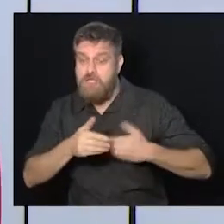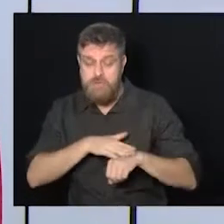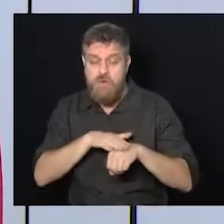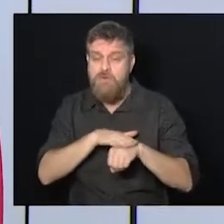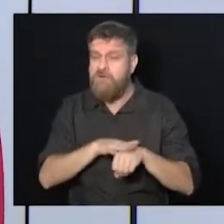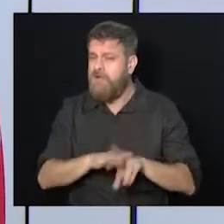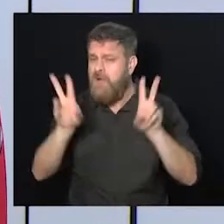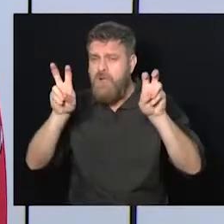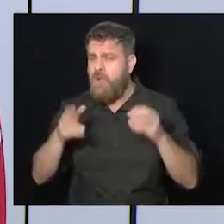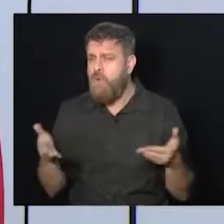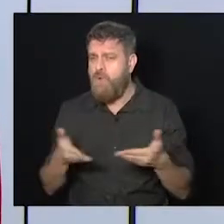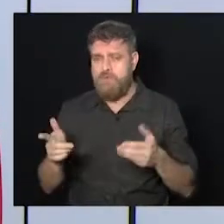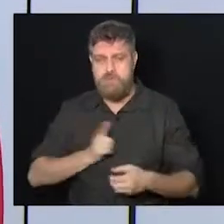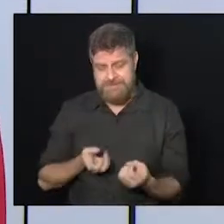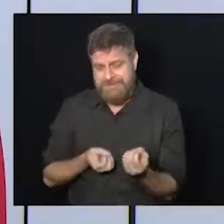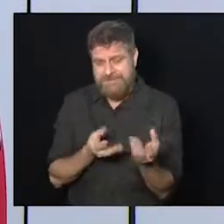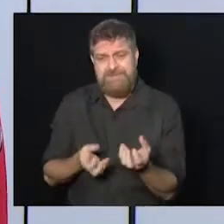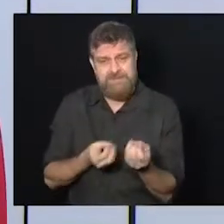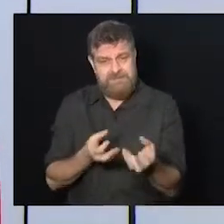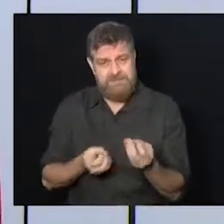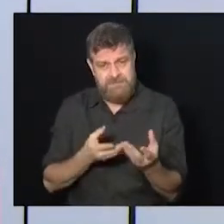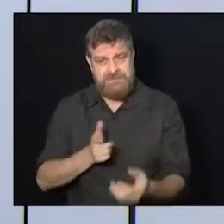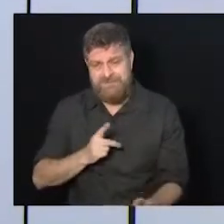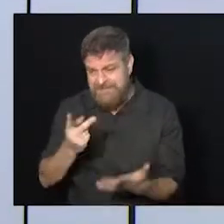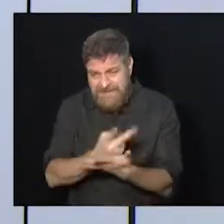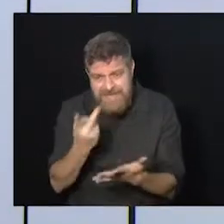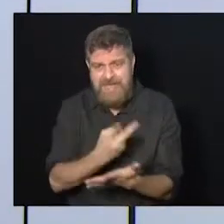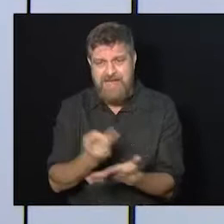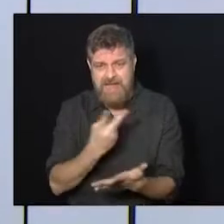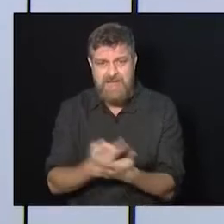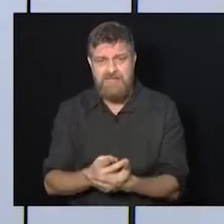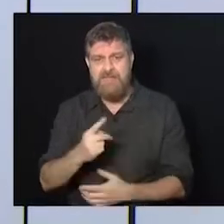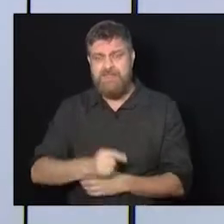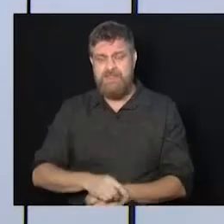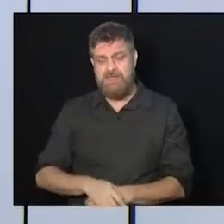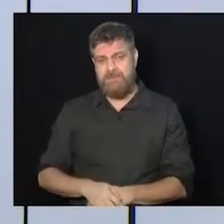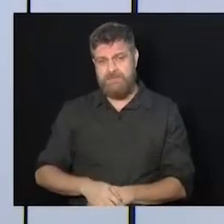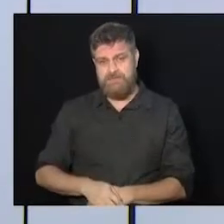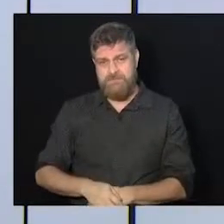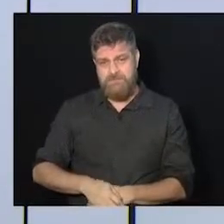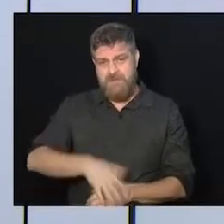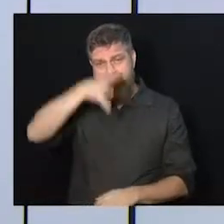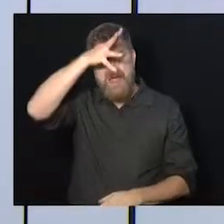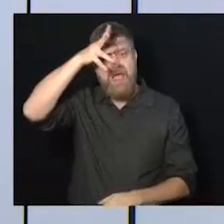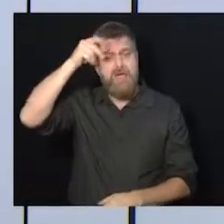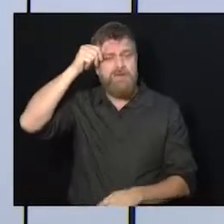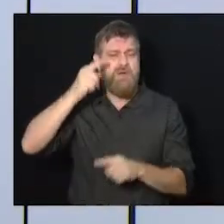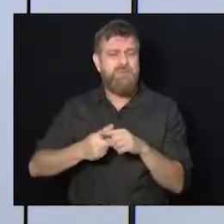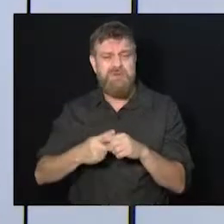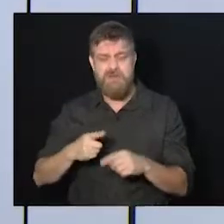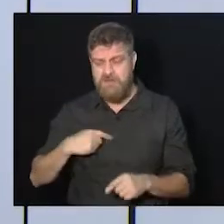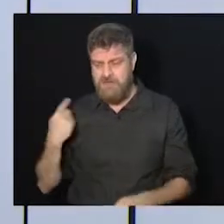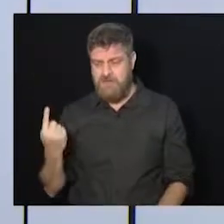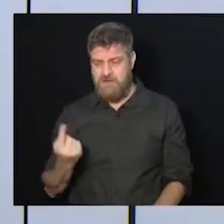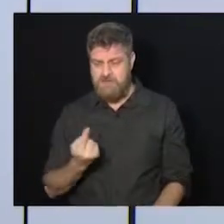em dia há algumas informações que são passadas equivocadas em relação à Amazônia, que até fazem com que a